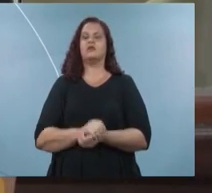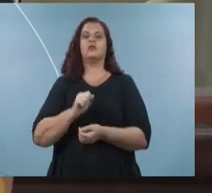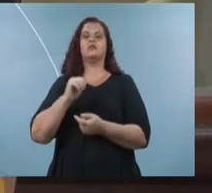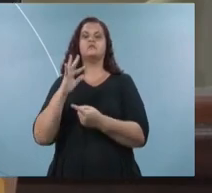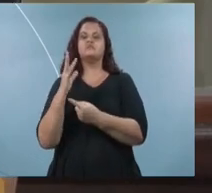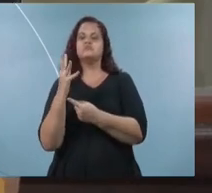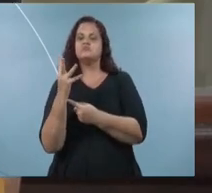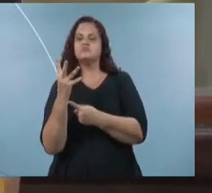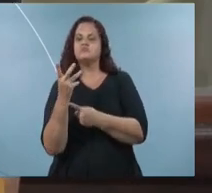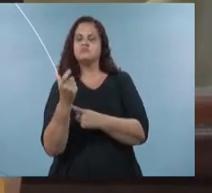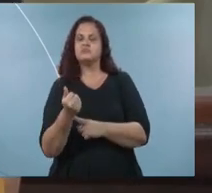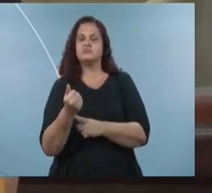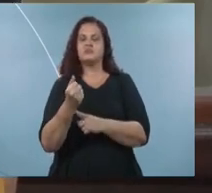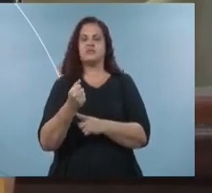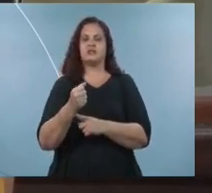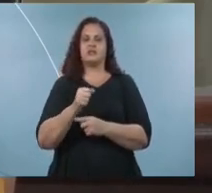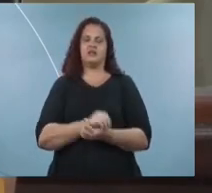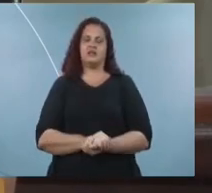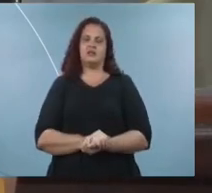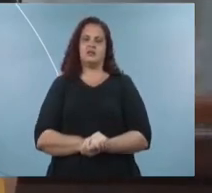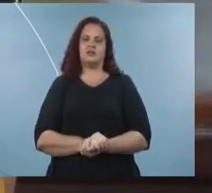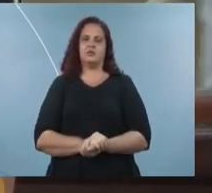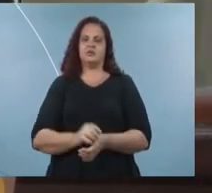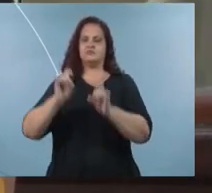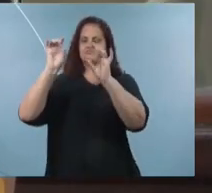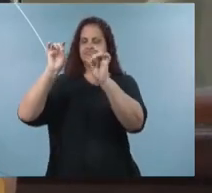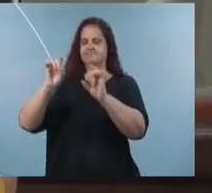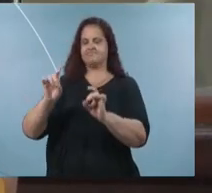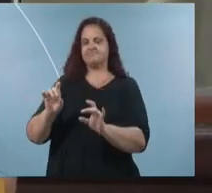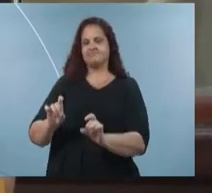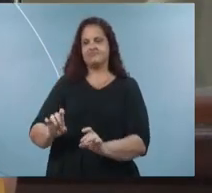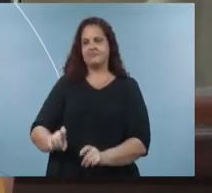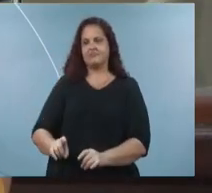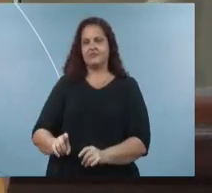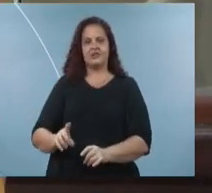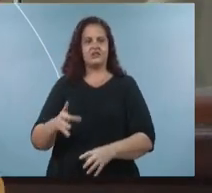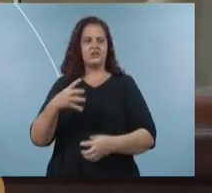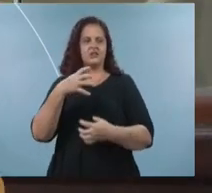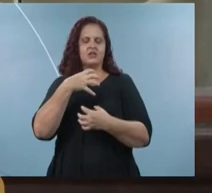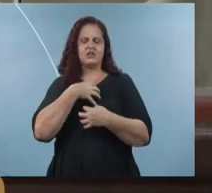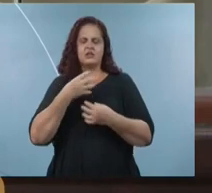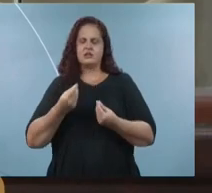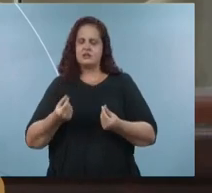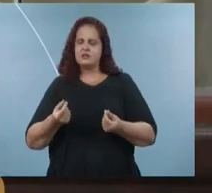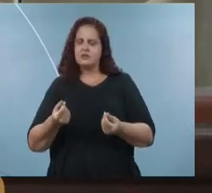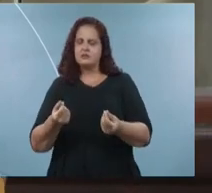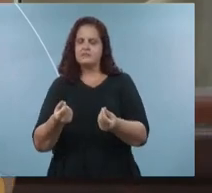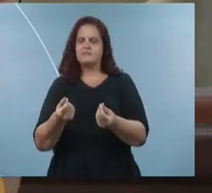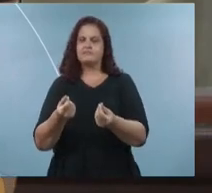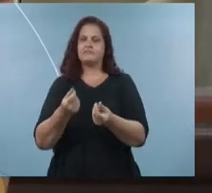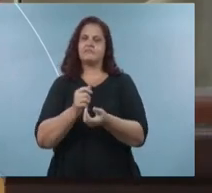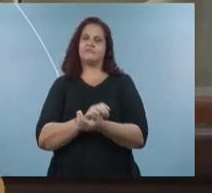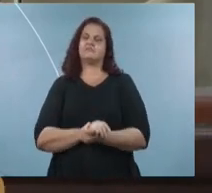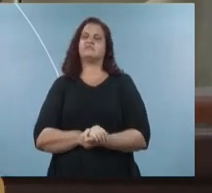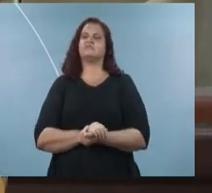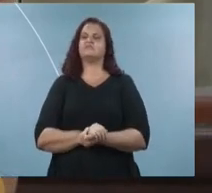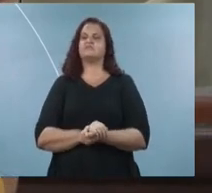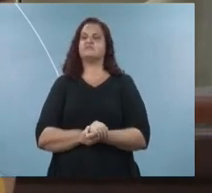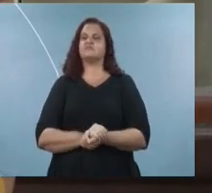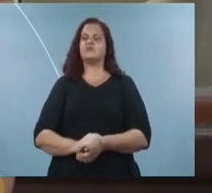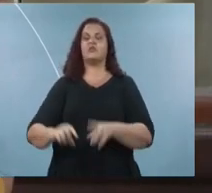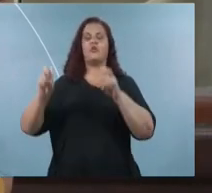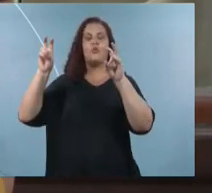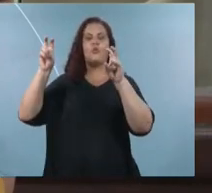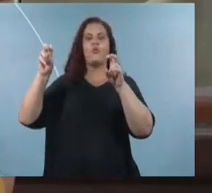artesanato, se fala em criatividade, delicadeza e sensibilidade. Neste contexto, o